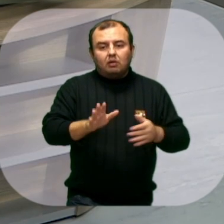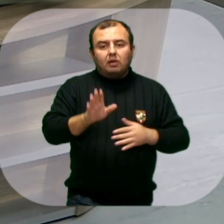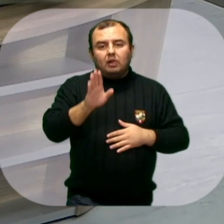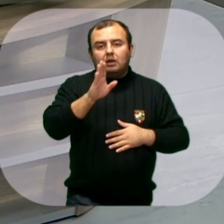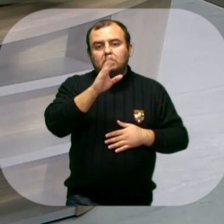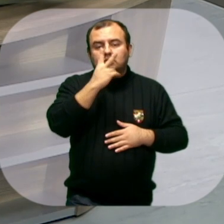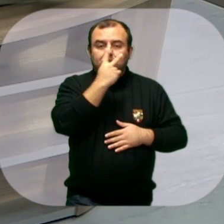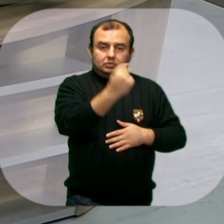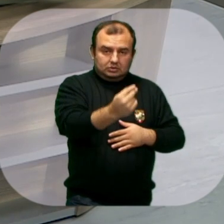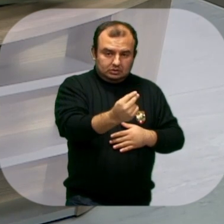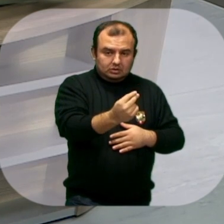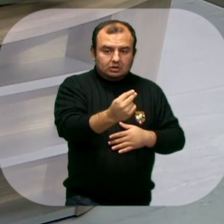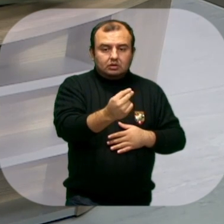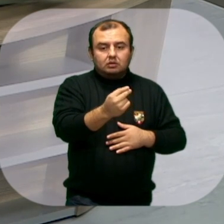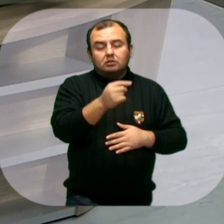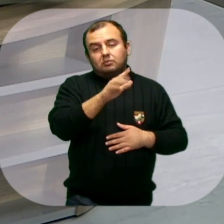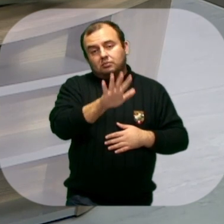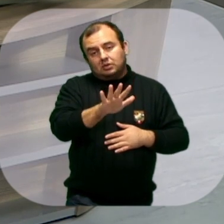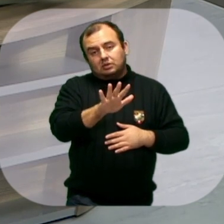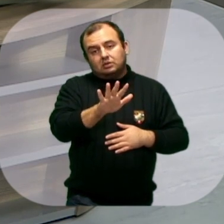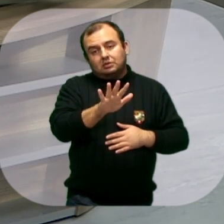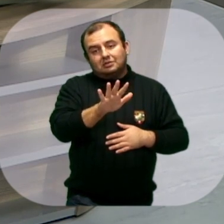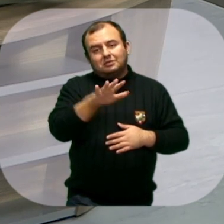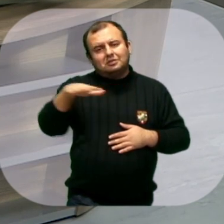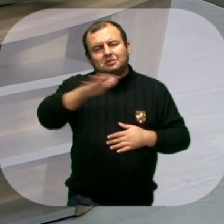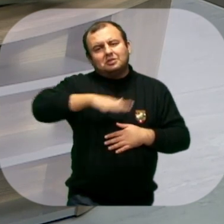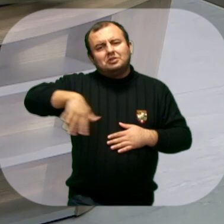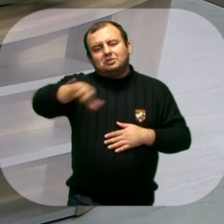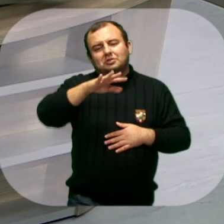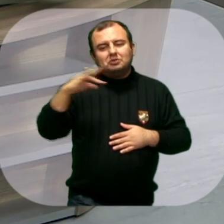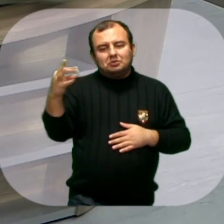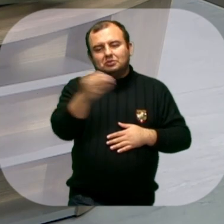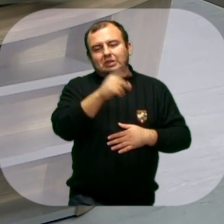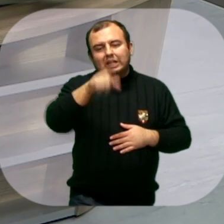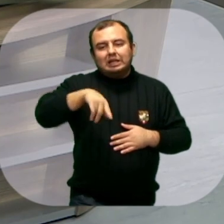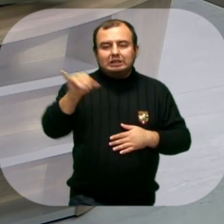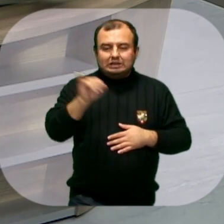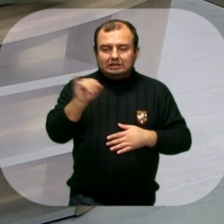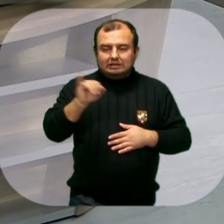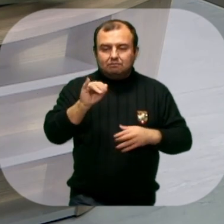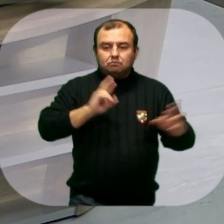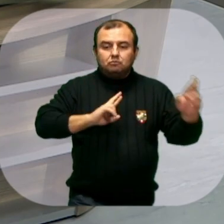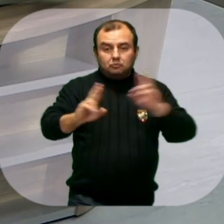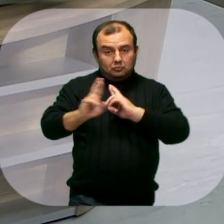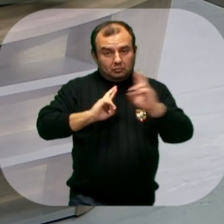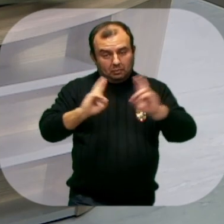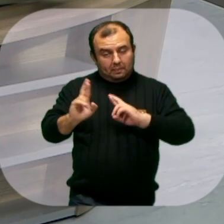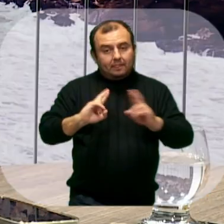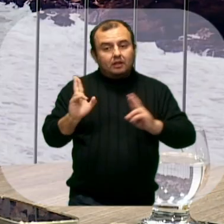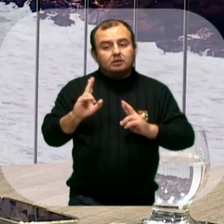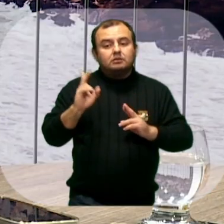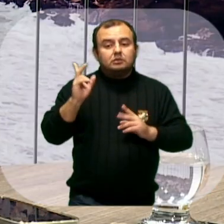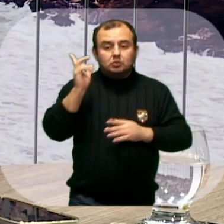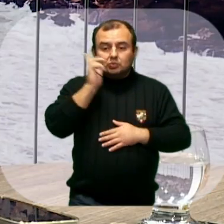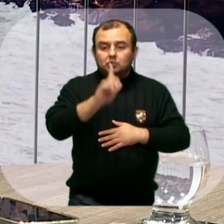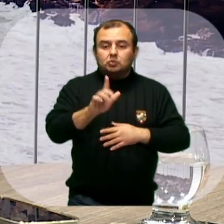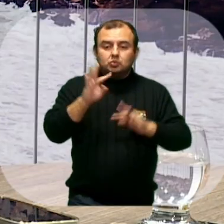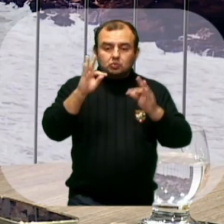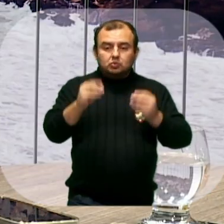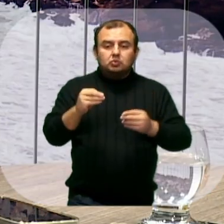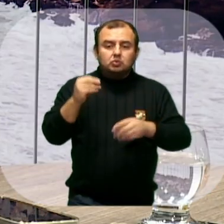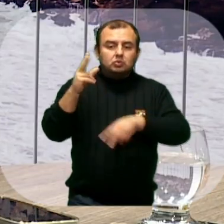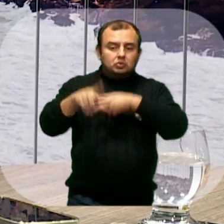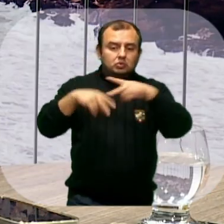Balneário Pissarras, mas... digamos assim, a região toda é Itajaí, né? Como ele era bem relacionado. Para ganhar todos